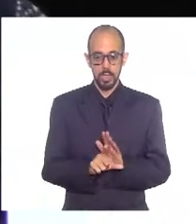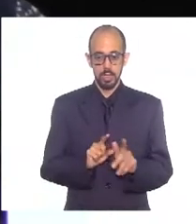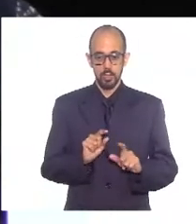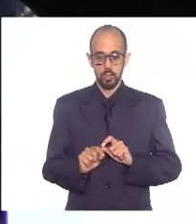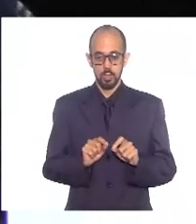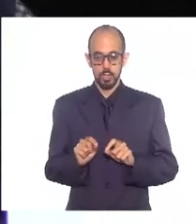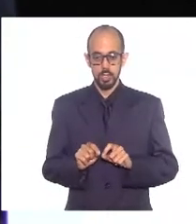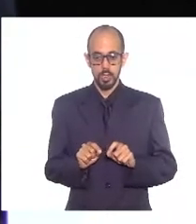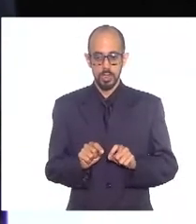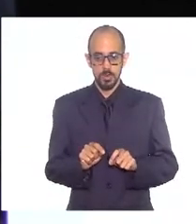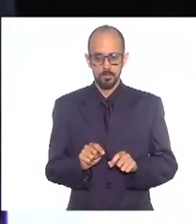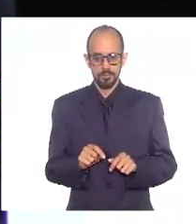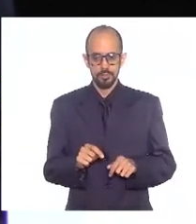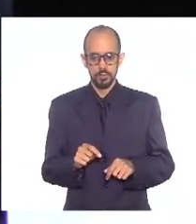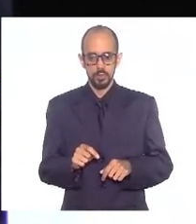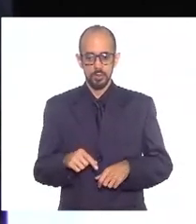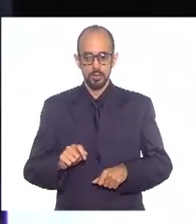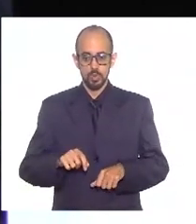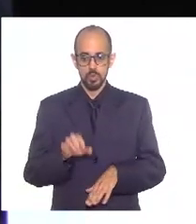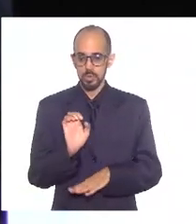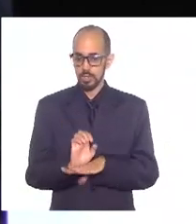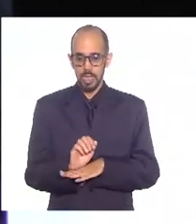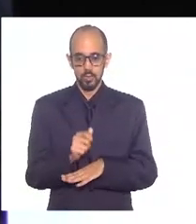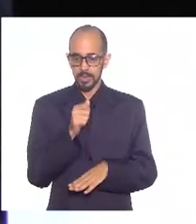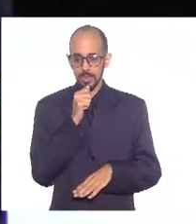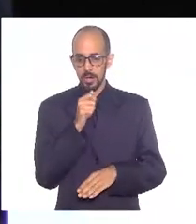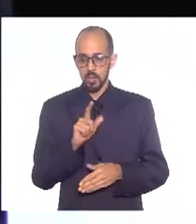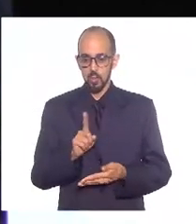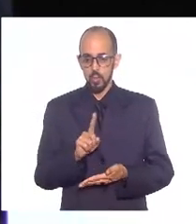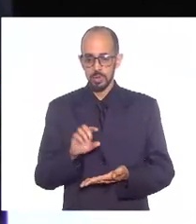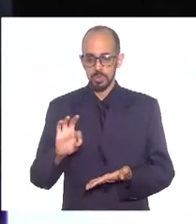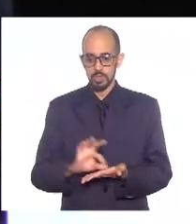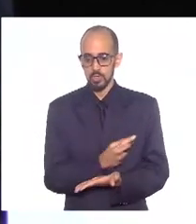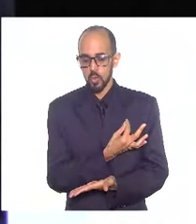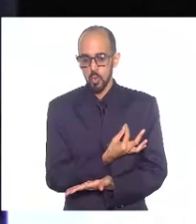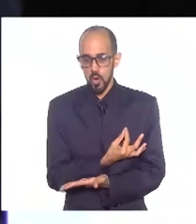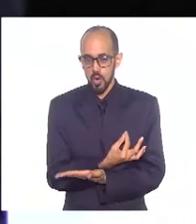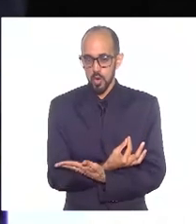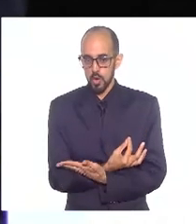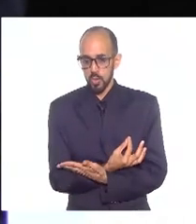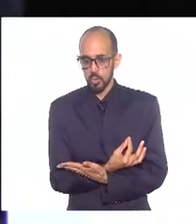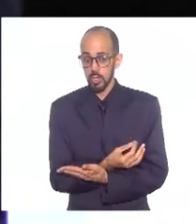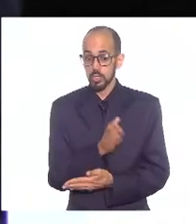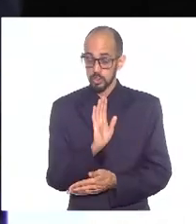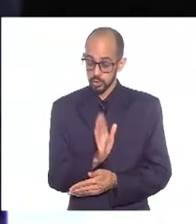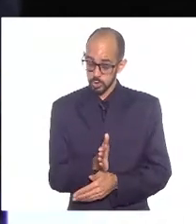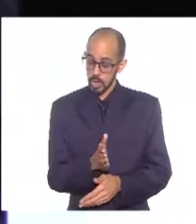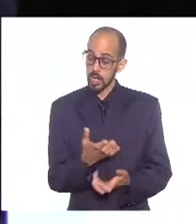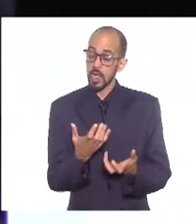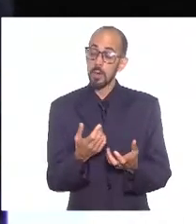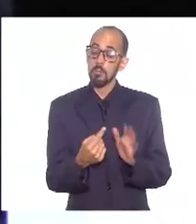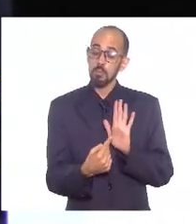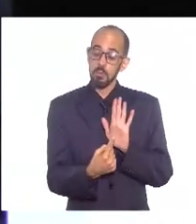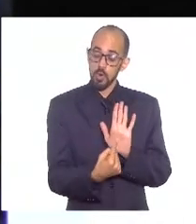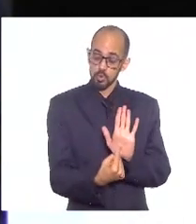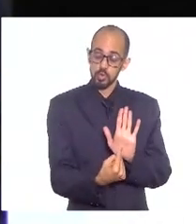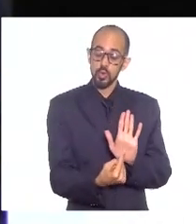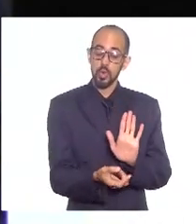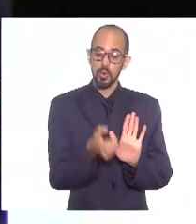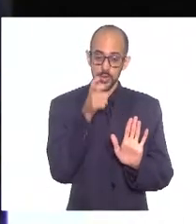que o Estado ainda não assinou, já manifestou seu interesse em aderir ao novo